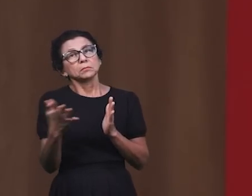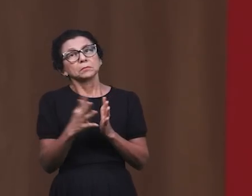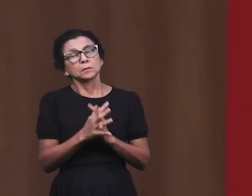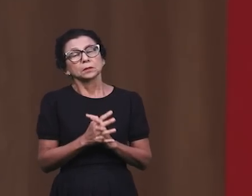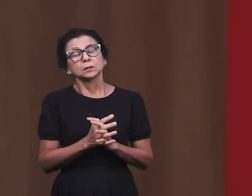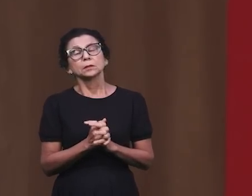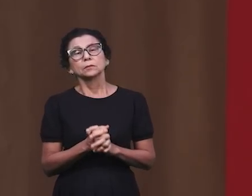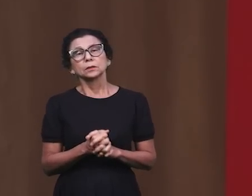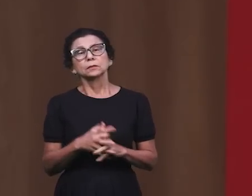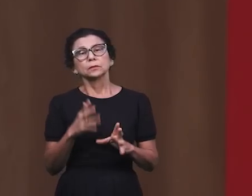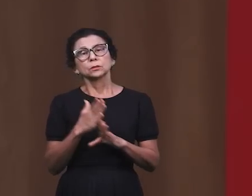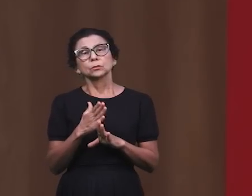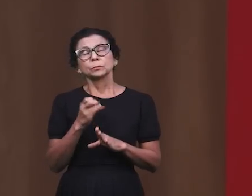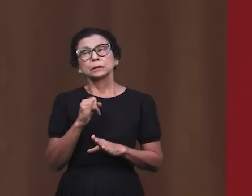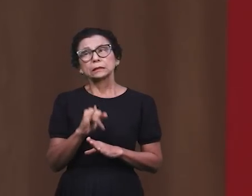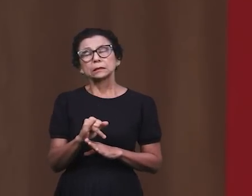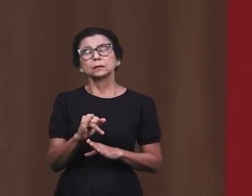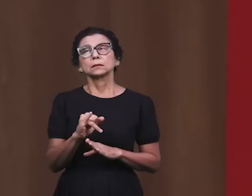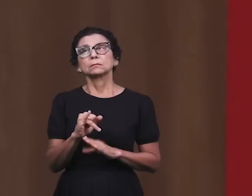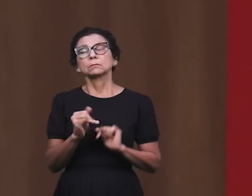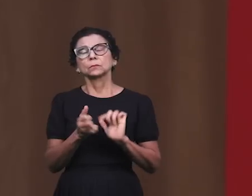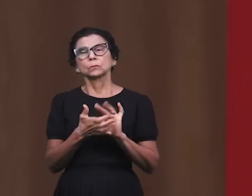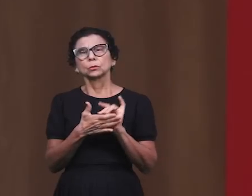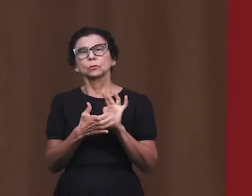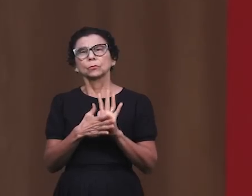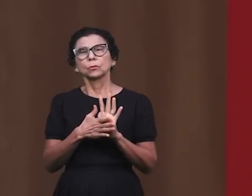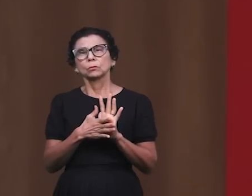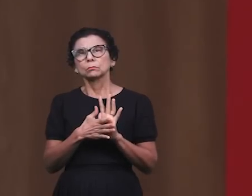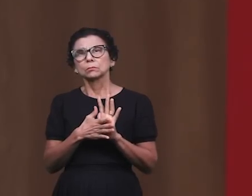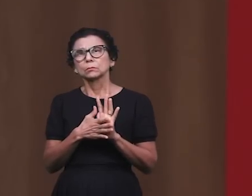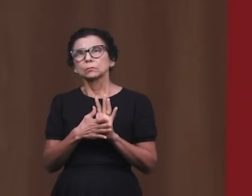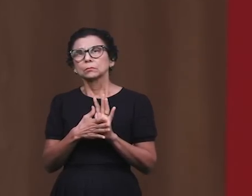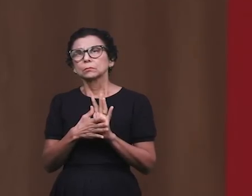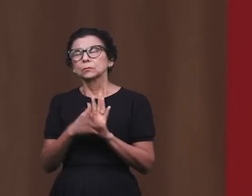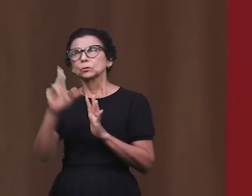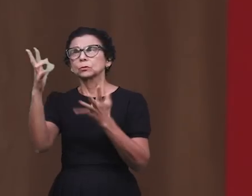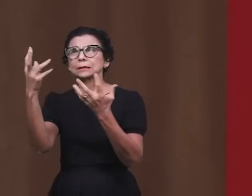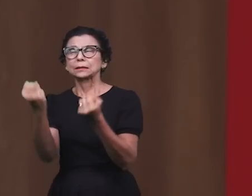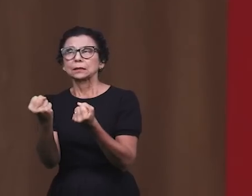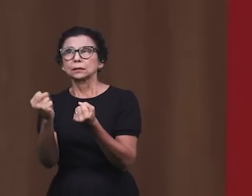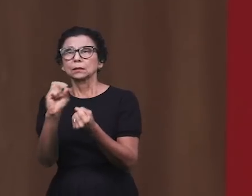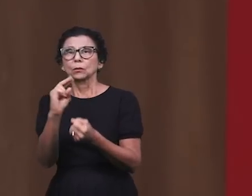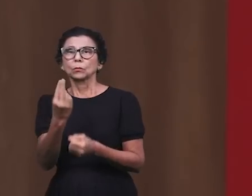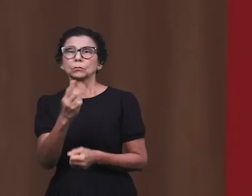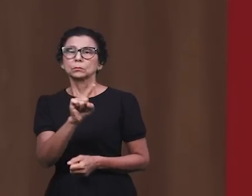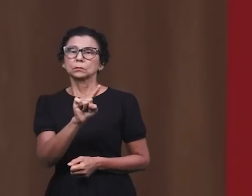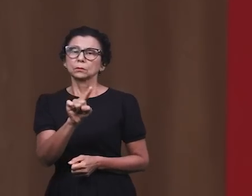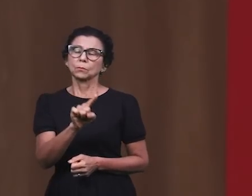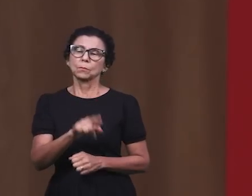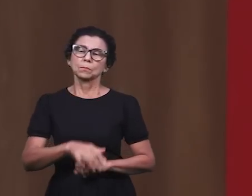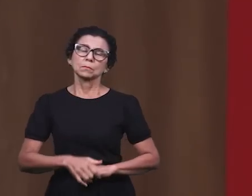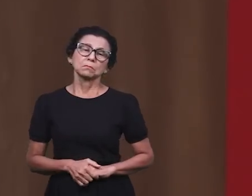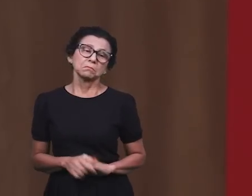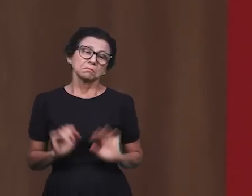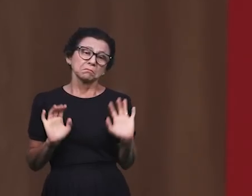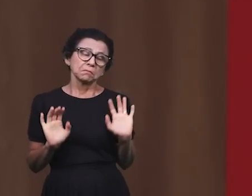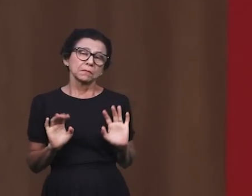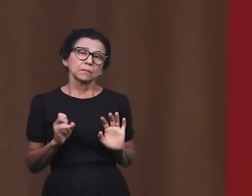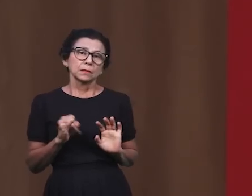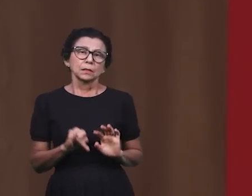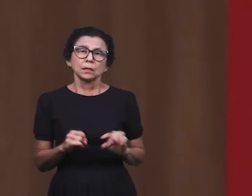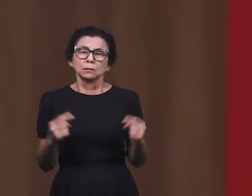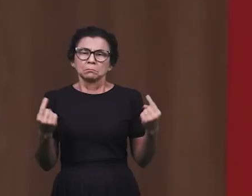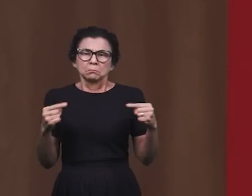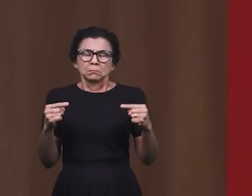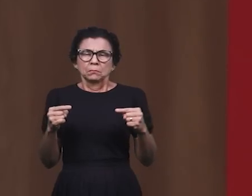ou não ao Senhor. É a palavra, é ela que vai aprovar o louvor. Então, quando você confere isto, se não fere a palavra,